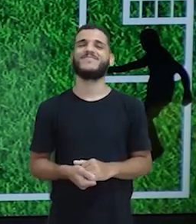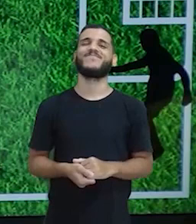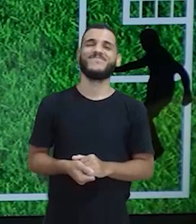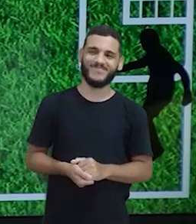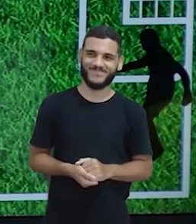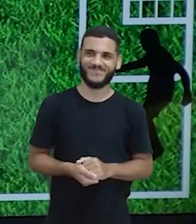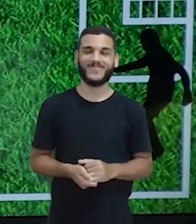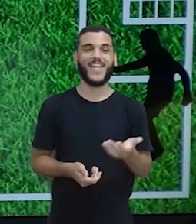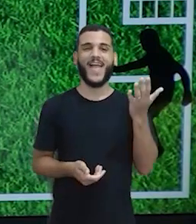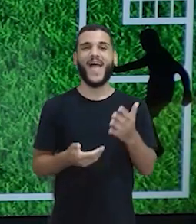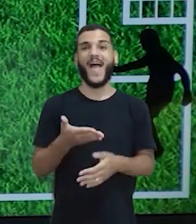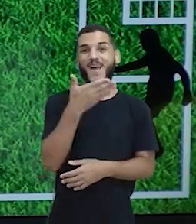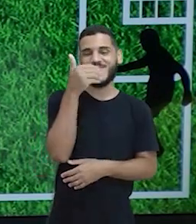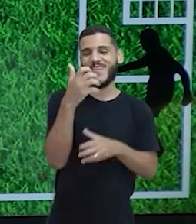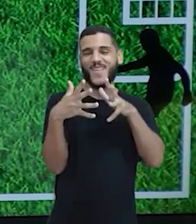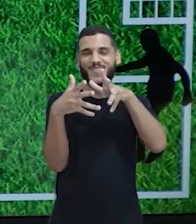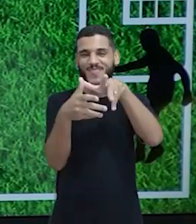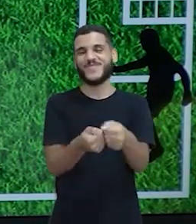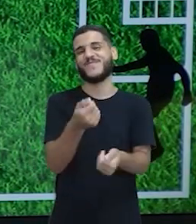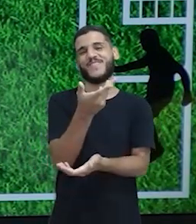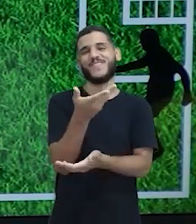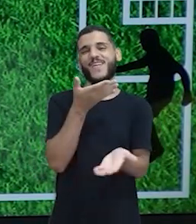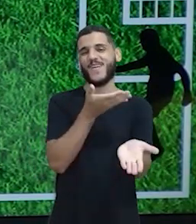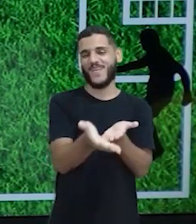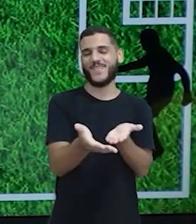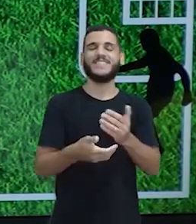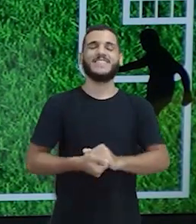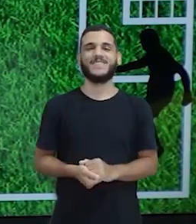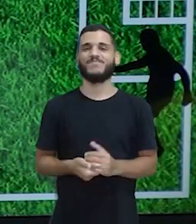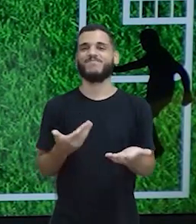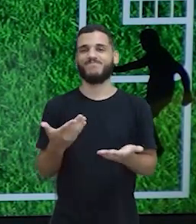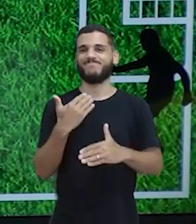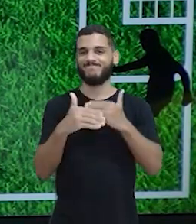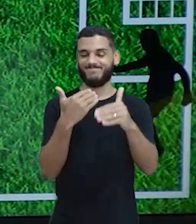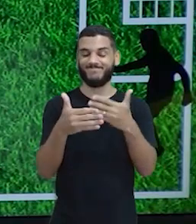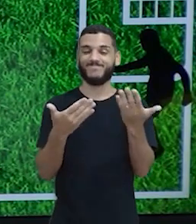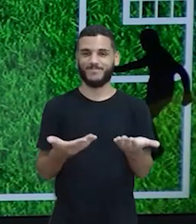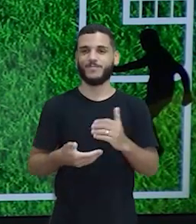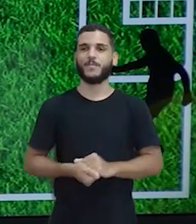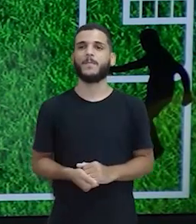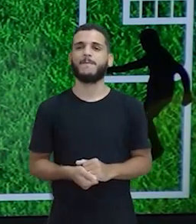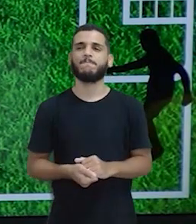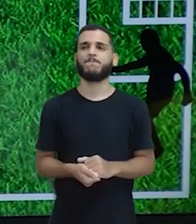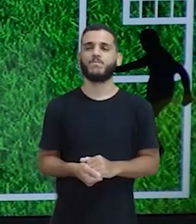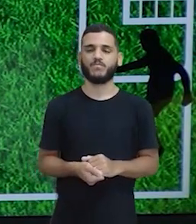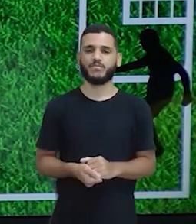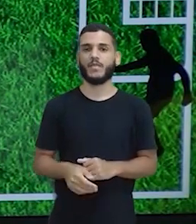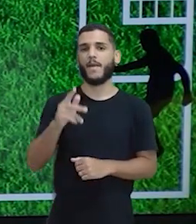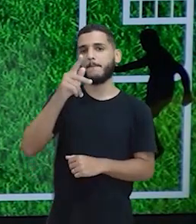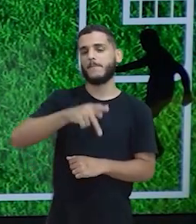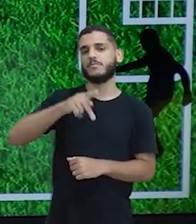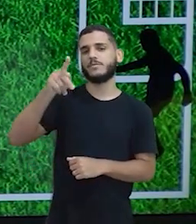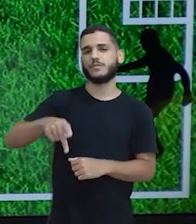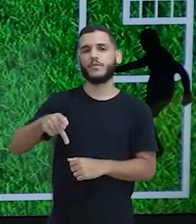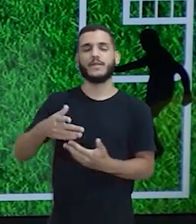a melhor do mundo mata conversar bora ver aí professora Marta eu quero saber